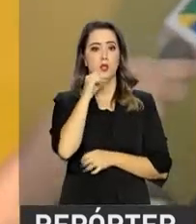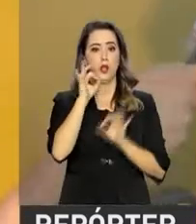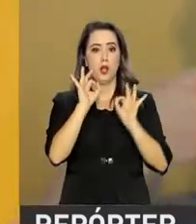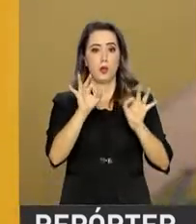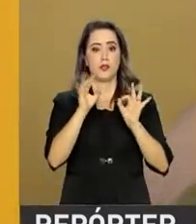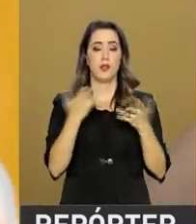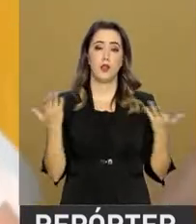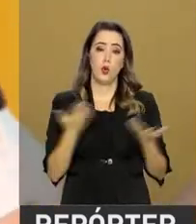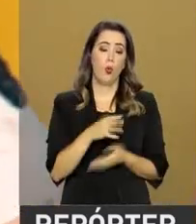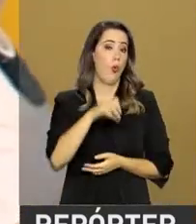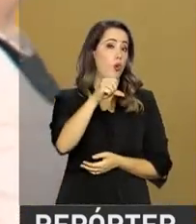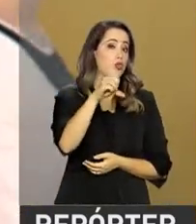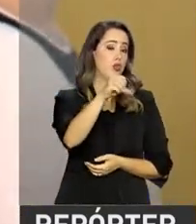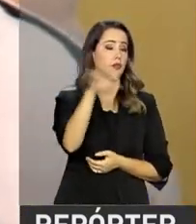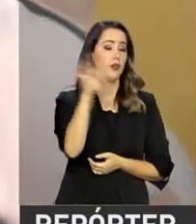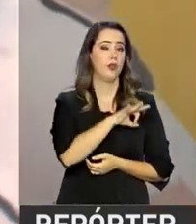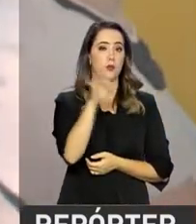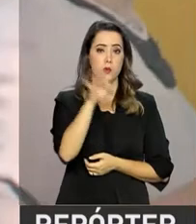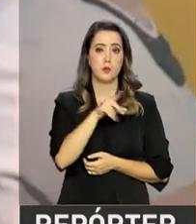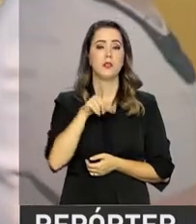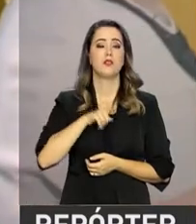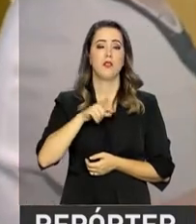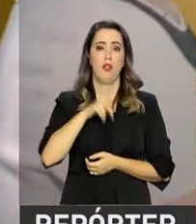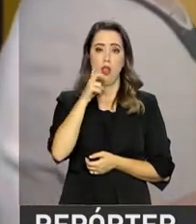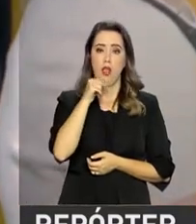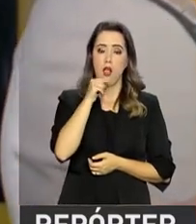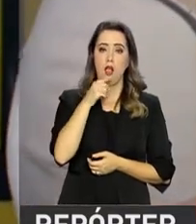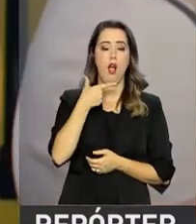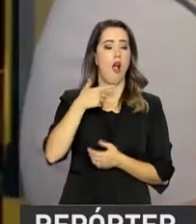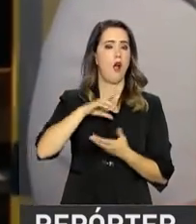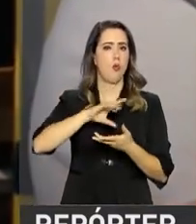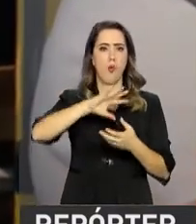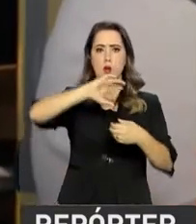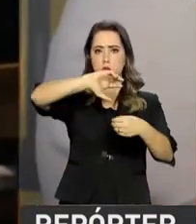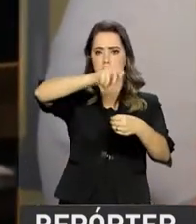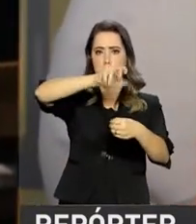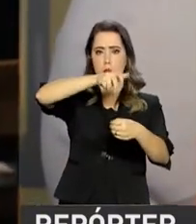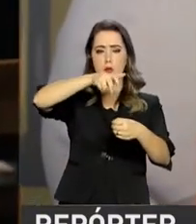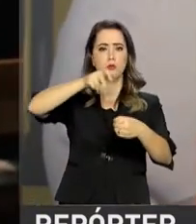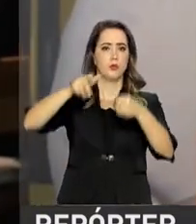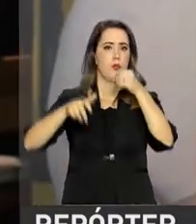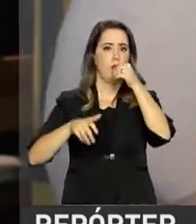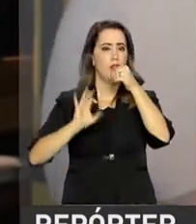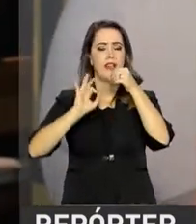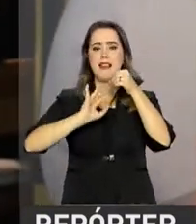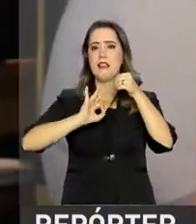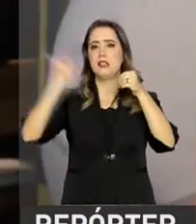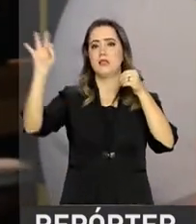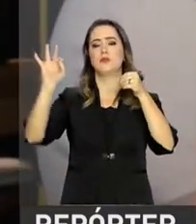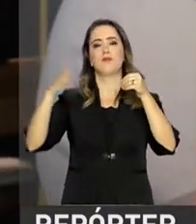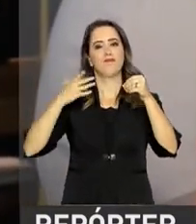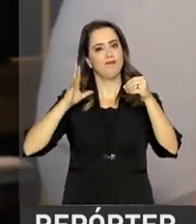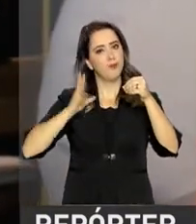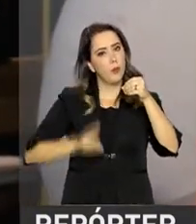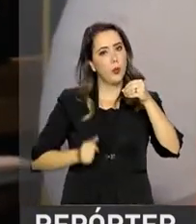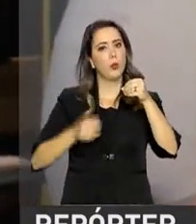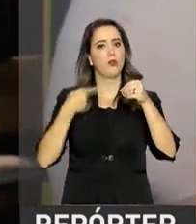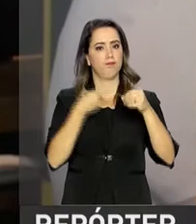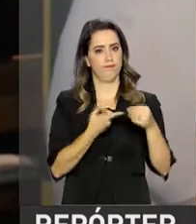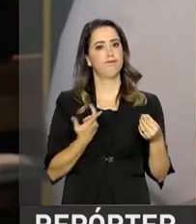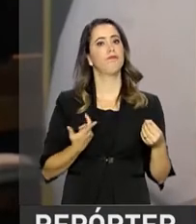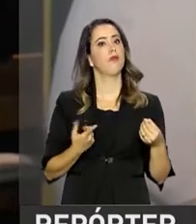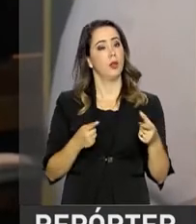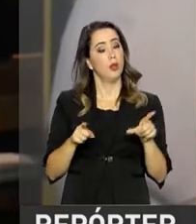primeiras coisas são 99% pode beber água da torneira em qualquer sítio em portugal e o segundo um prova de que o trabalho que fizemos